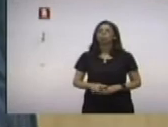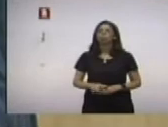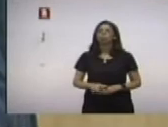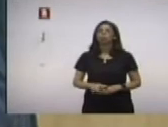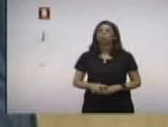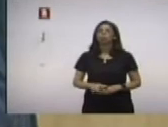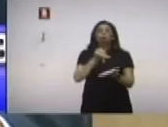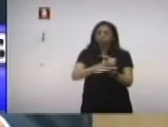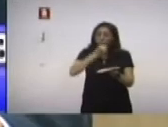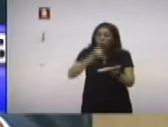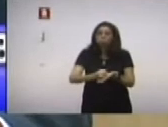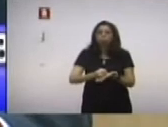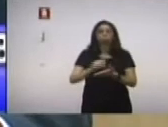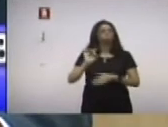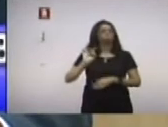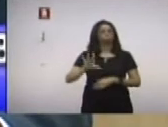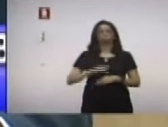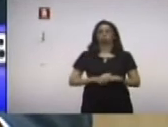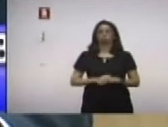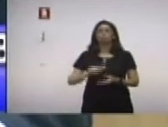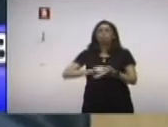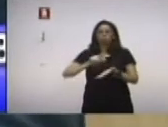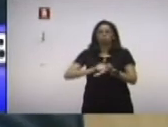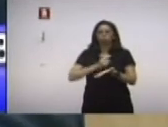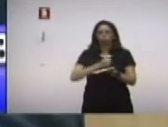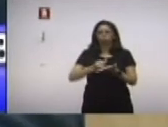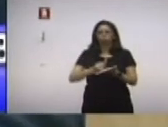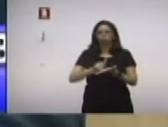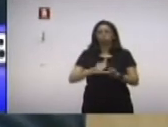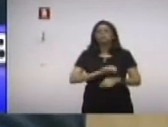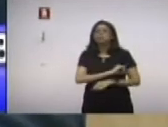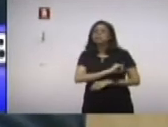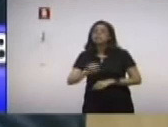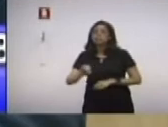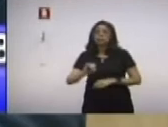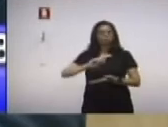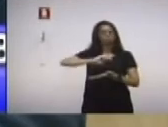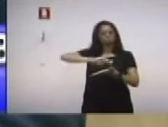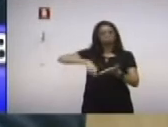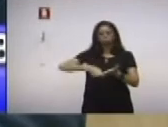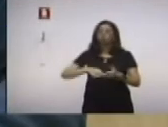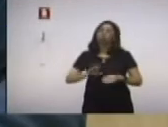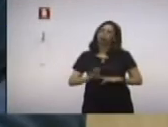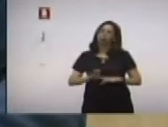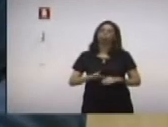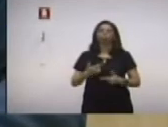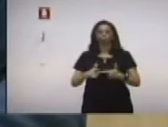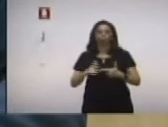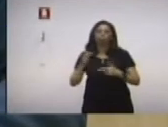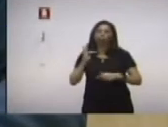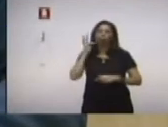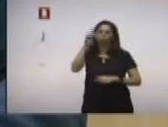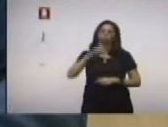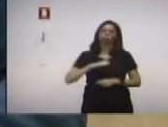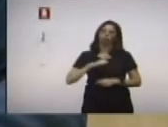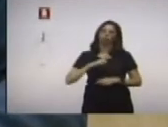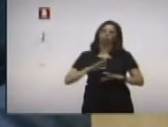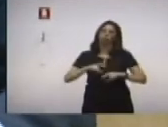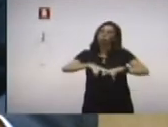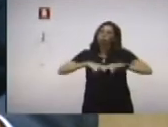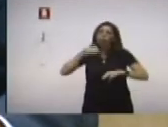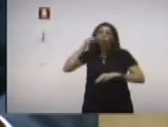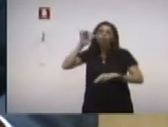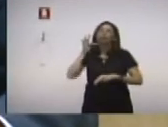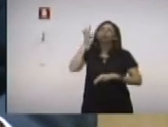o caso isso não ocorra a gente corre o risco de ter problemas na questão da distribuição de água nosso município então para evitar